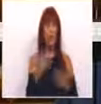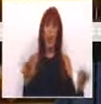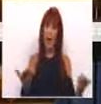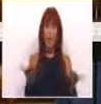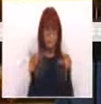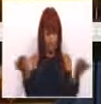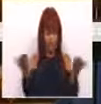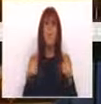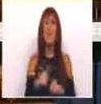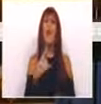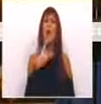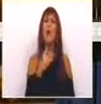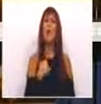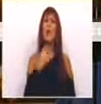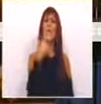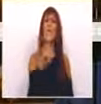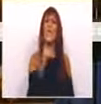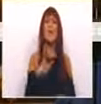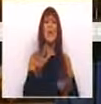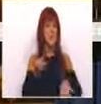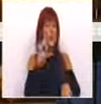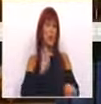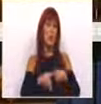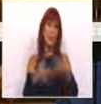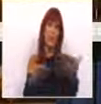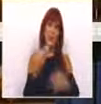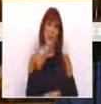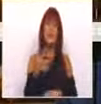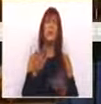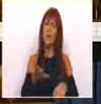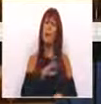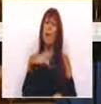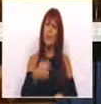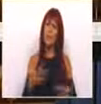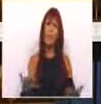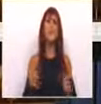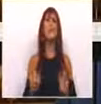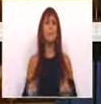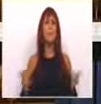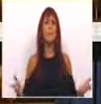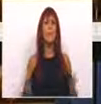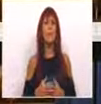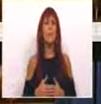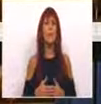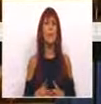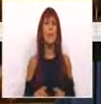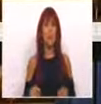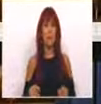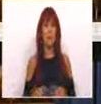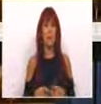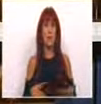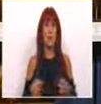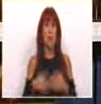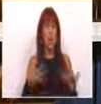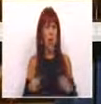que queremos. E, portanto, a pergunta que lhe deixo... Queira terminar, Sra. Deputada, se fizer o favor. Termino já, Sr. Presidente, é de que, como deputada,